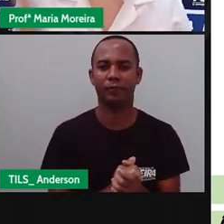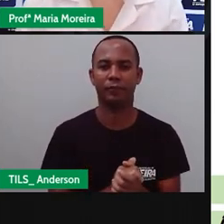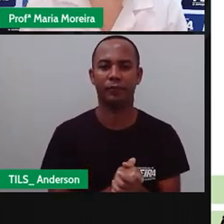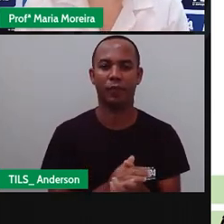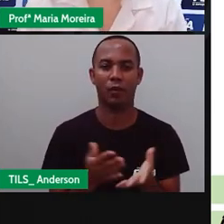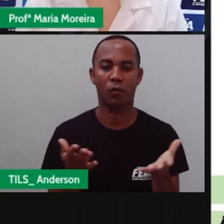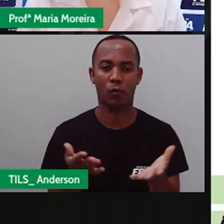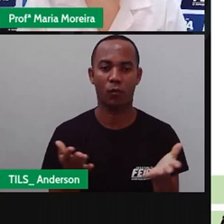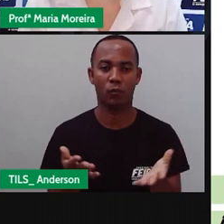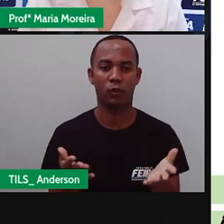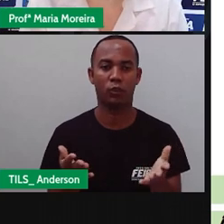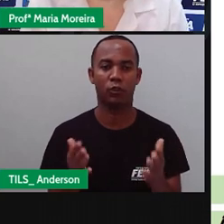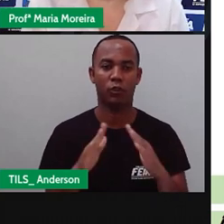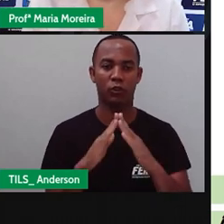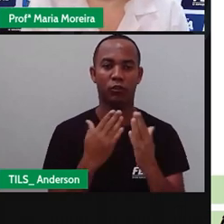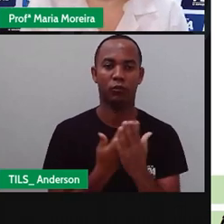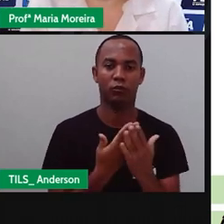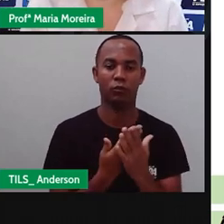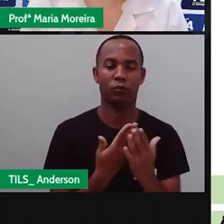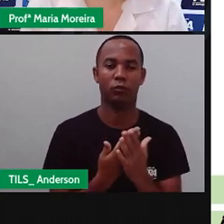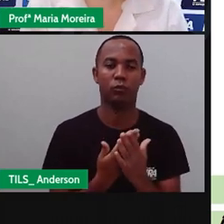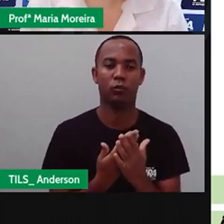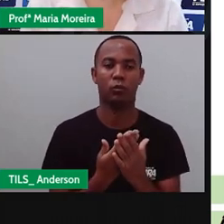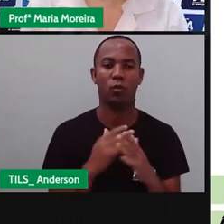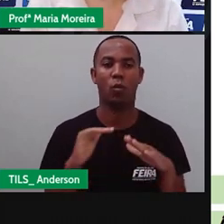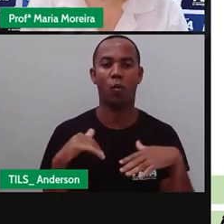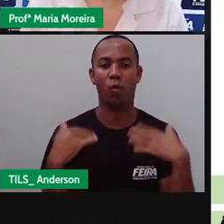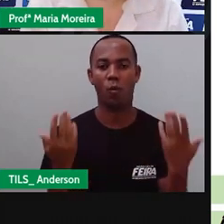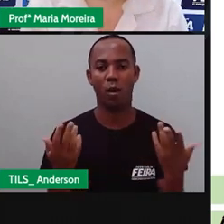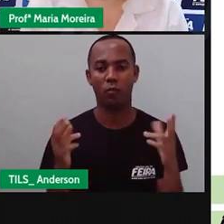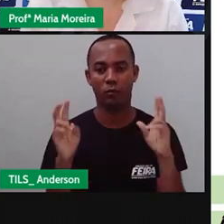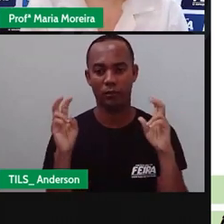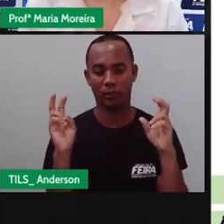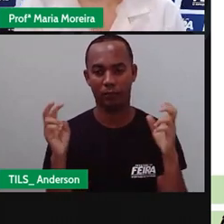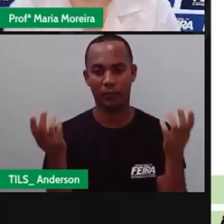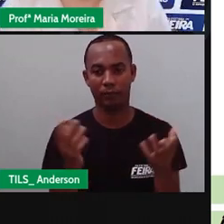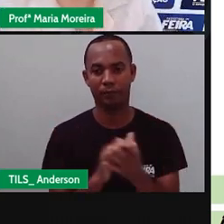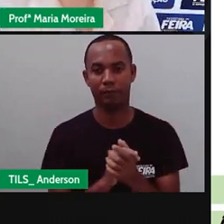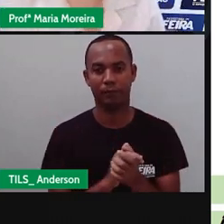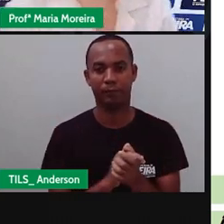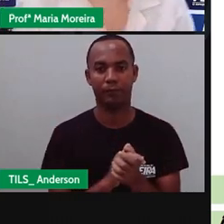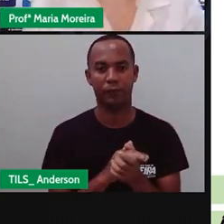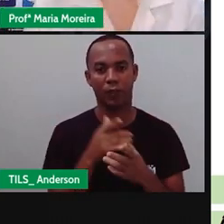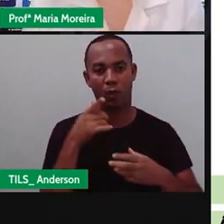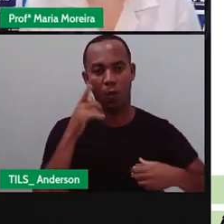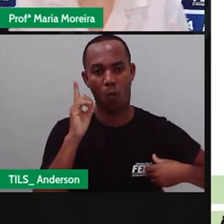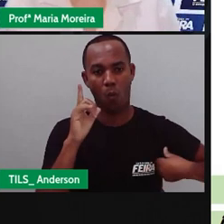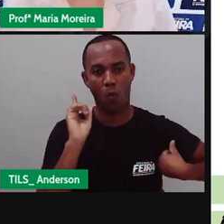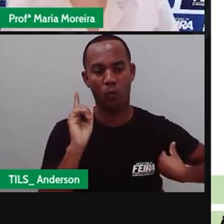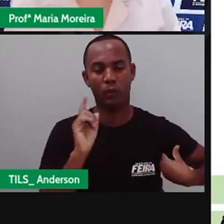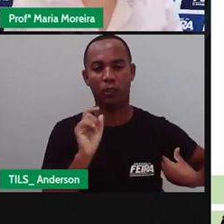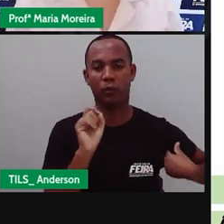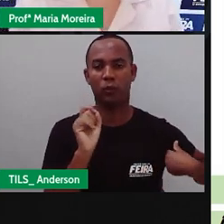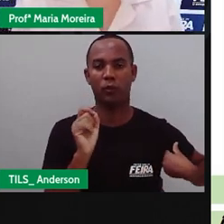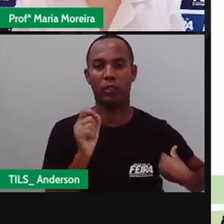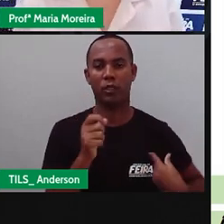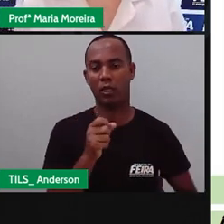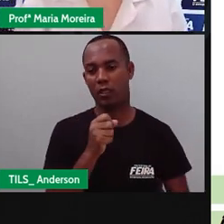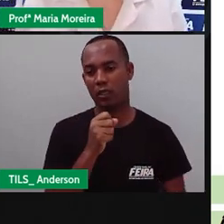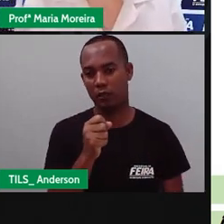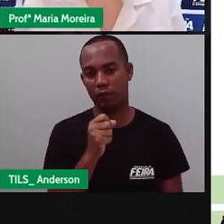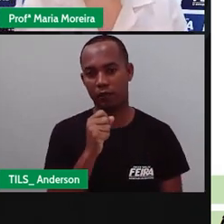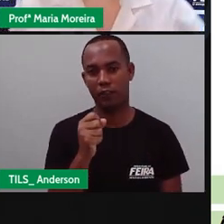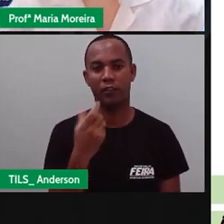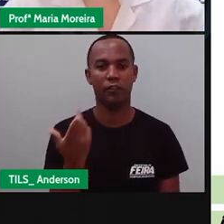nossa aula de hoje ela vai complementar a nossa aula de ontem, né? Onde falamos aí sobre entrevistas,